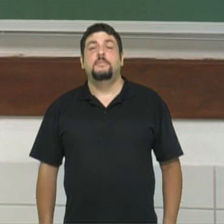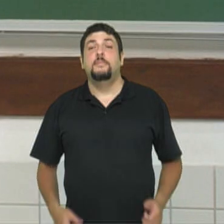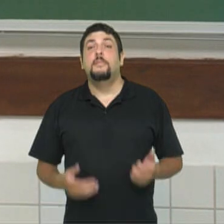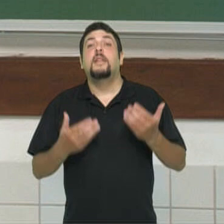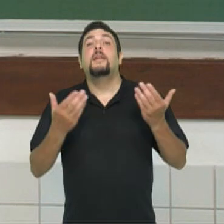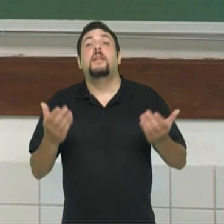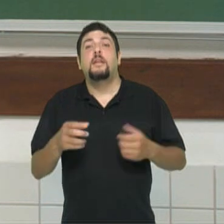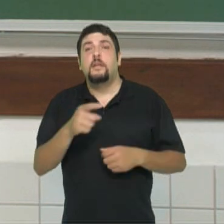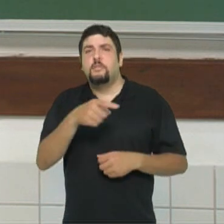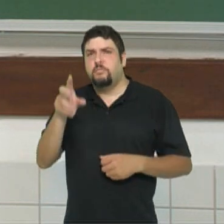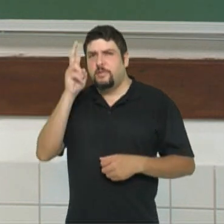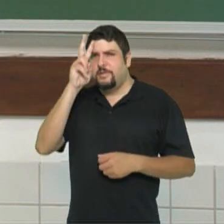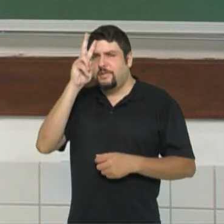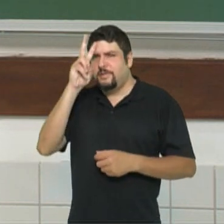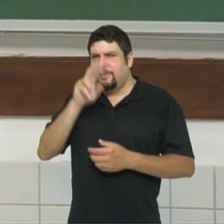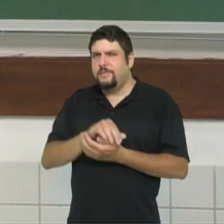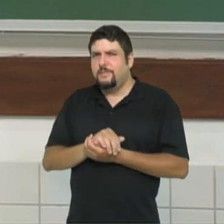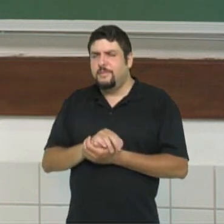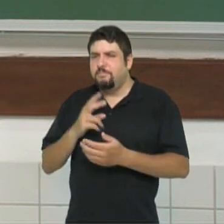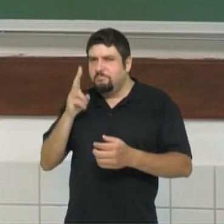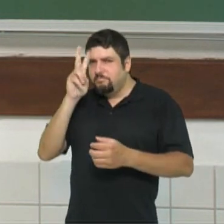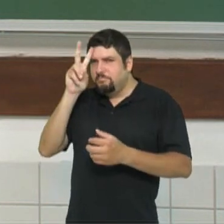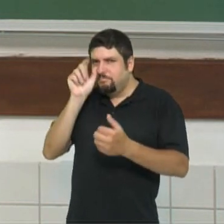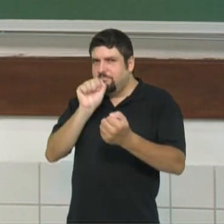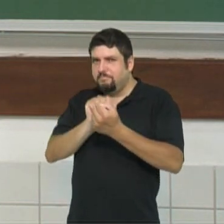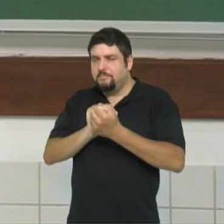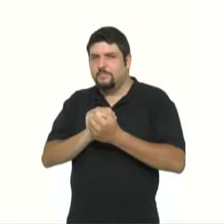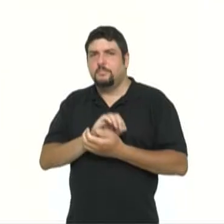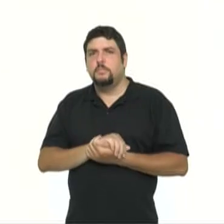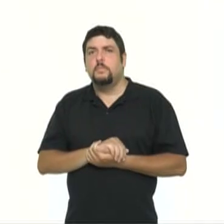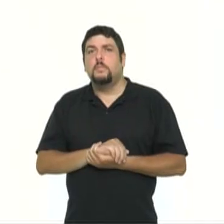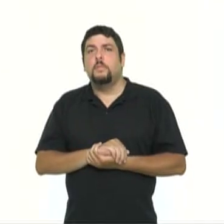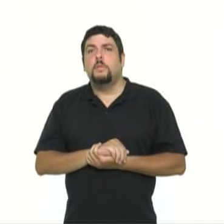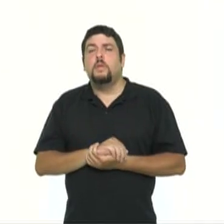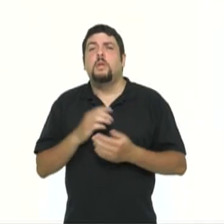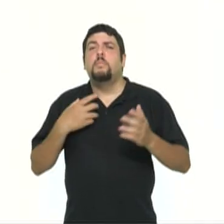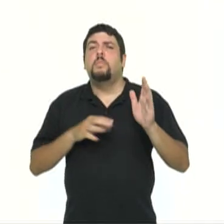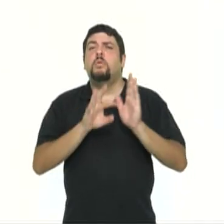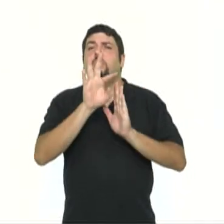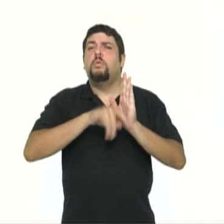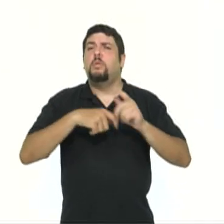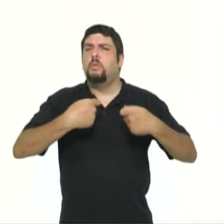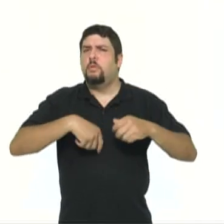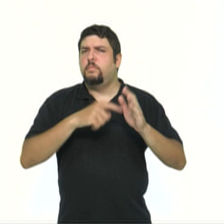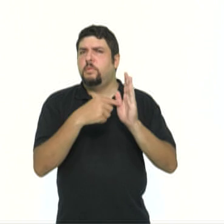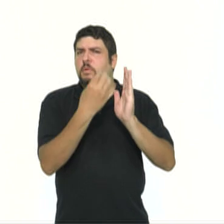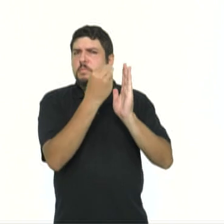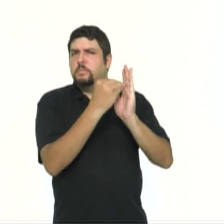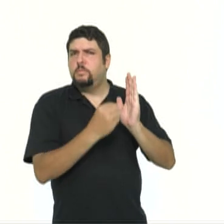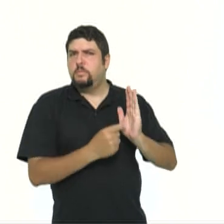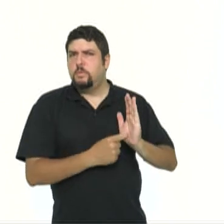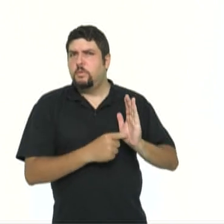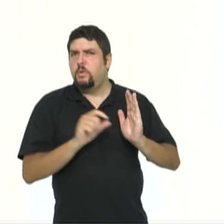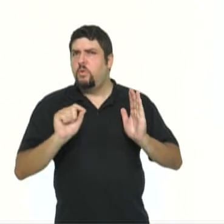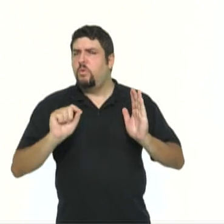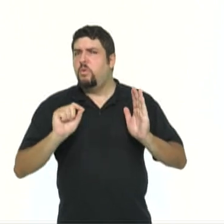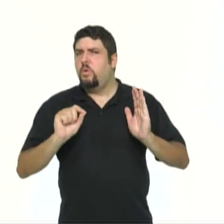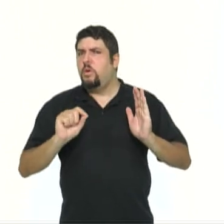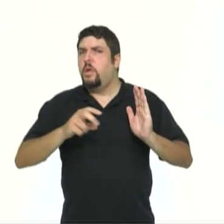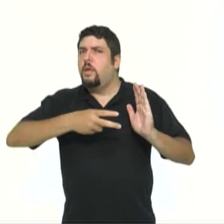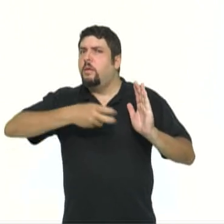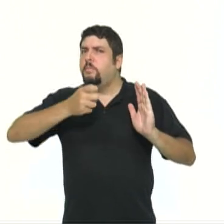E aí, lembraram? Vamos relembrar juntos? O que um texto precisa apresentar para